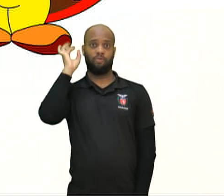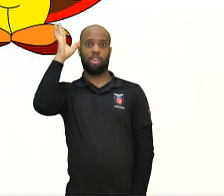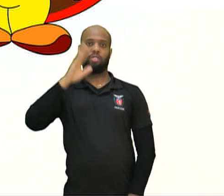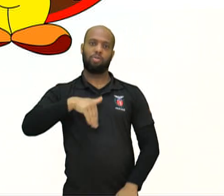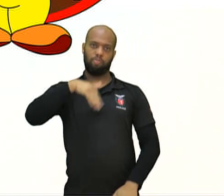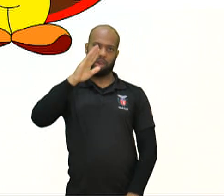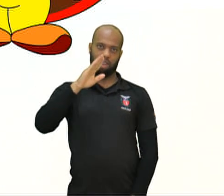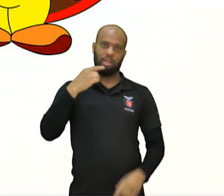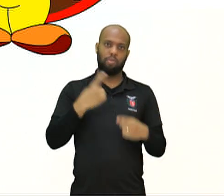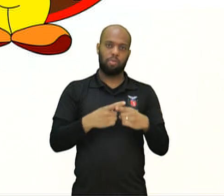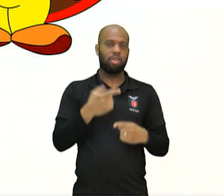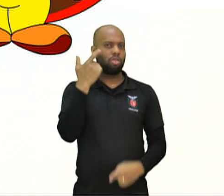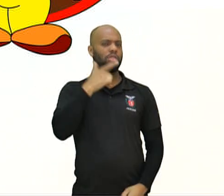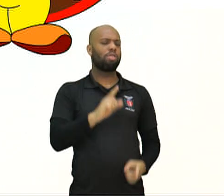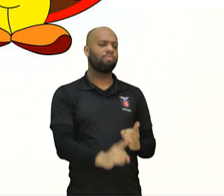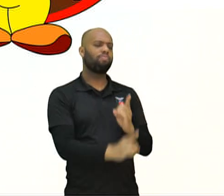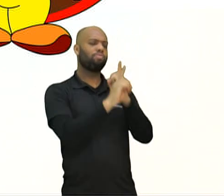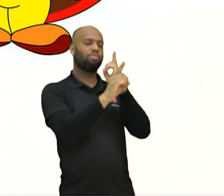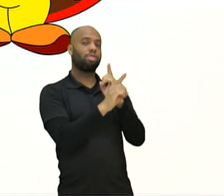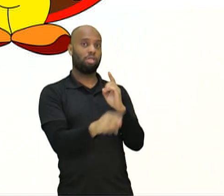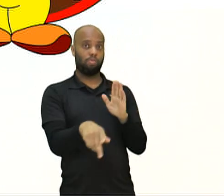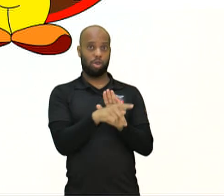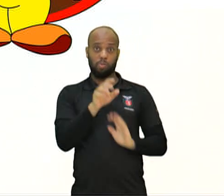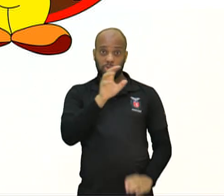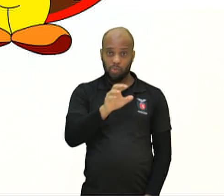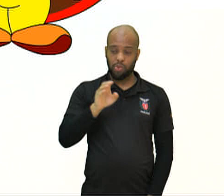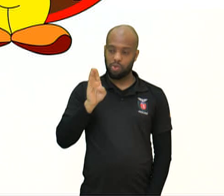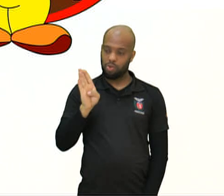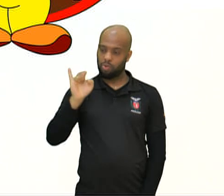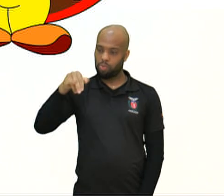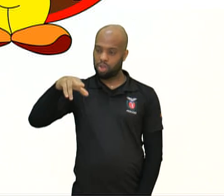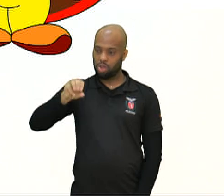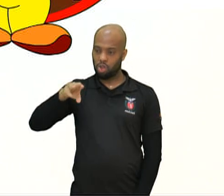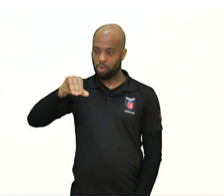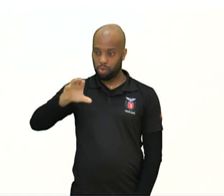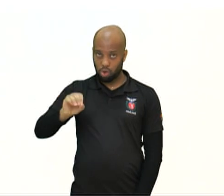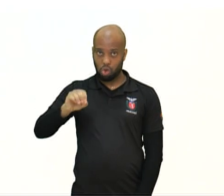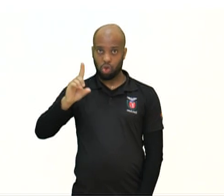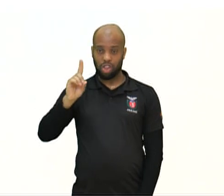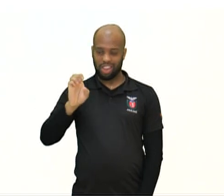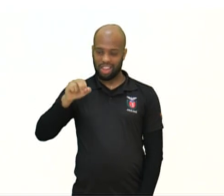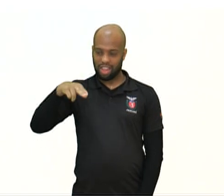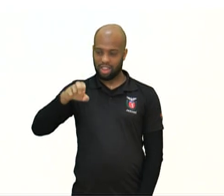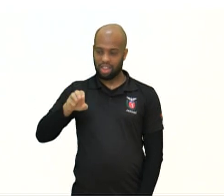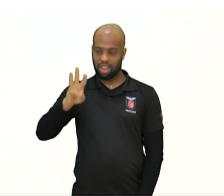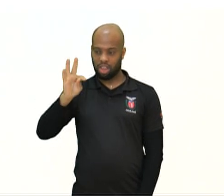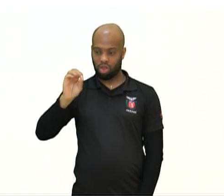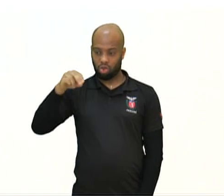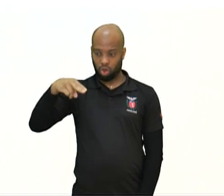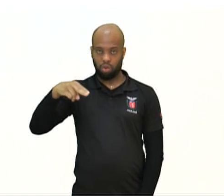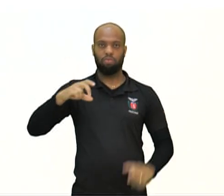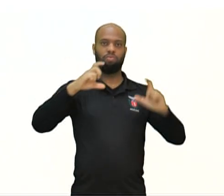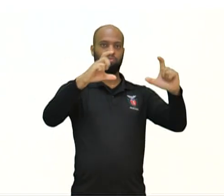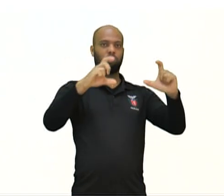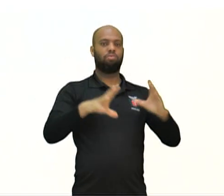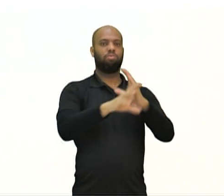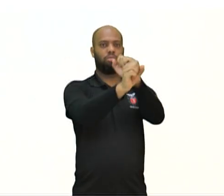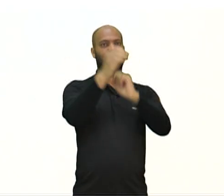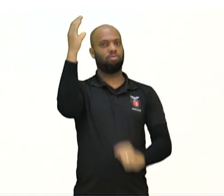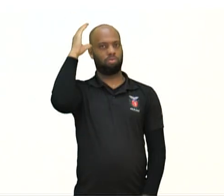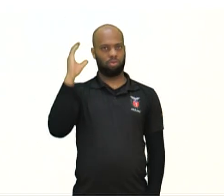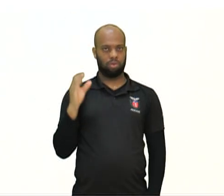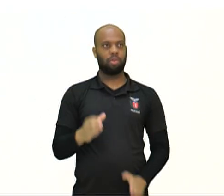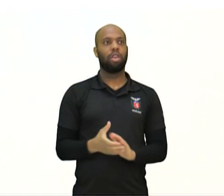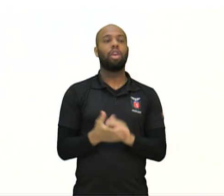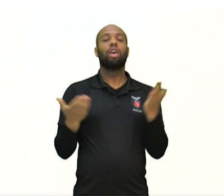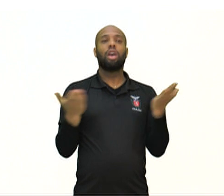resolver, descobrir qual que é o termo, sem a gente precisar desenvolver. Então, vamos ver um exemplo aqui.